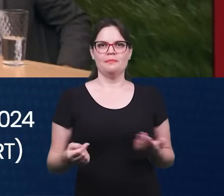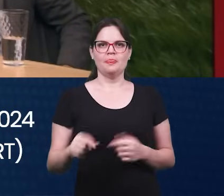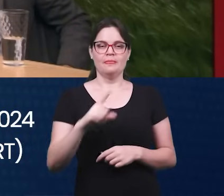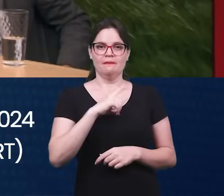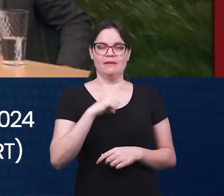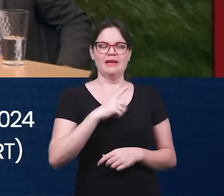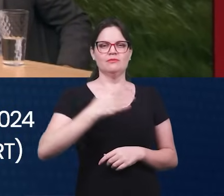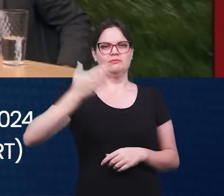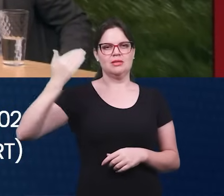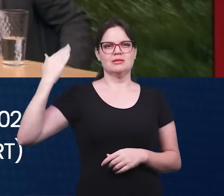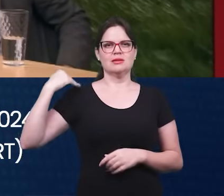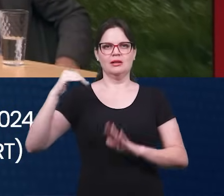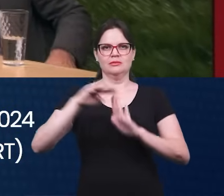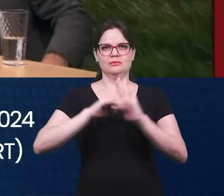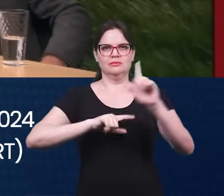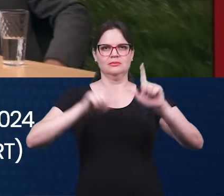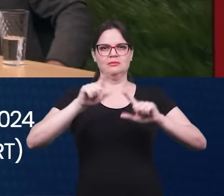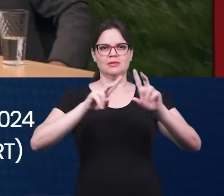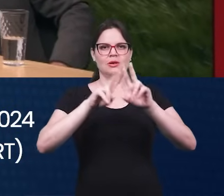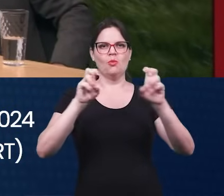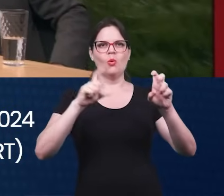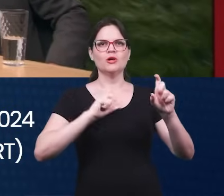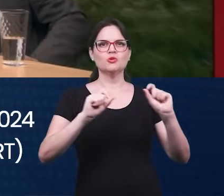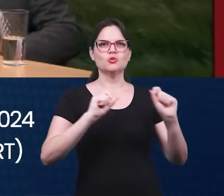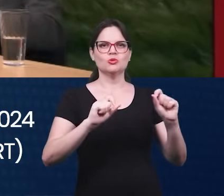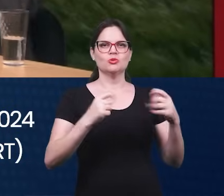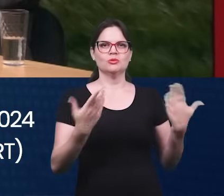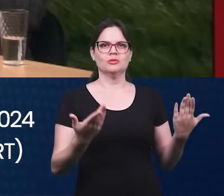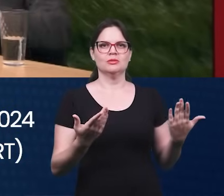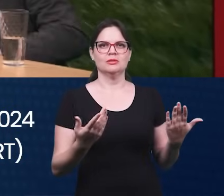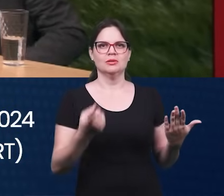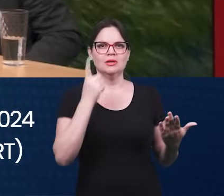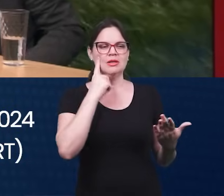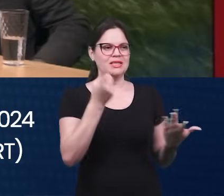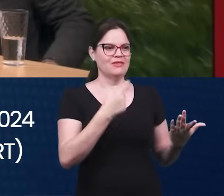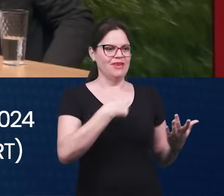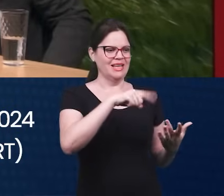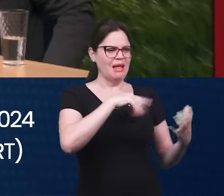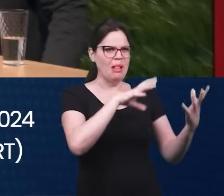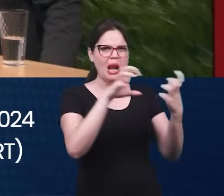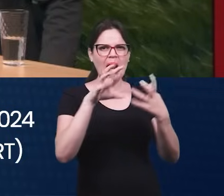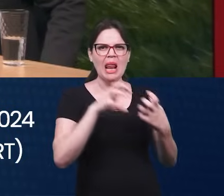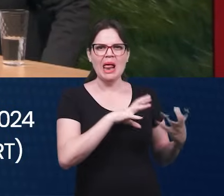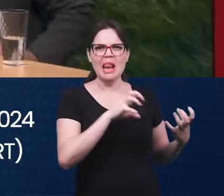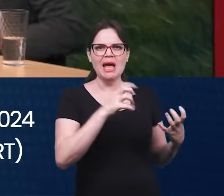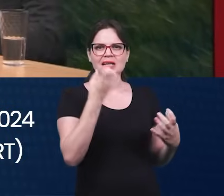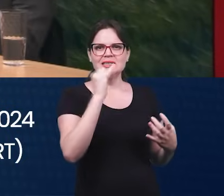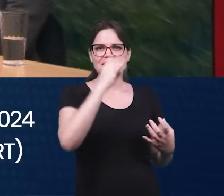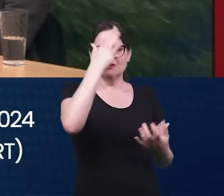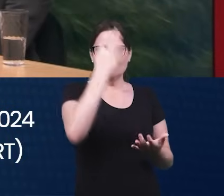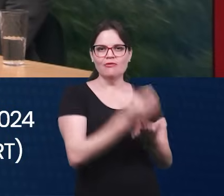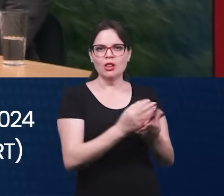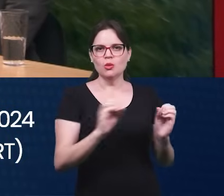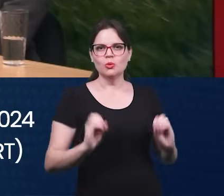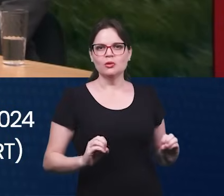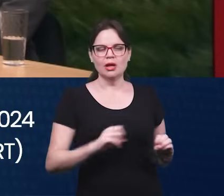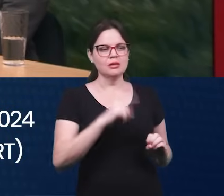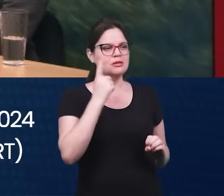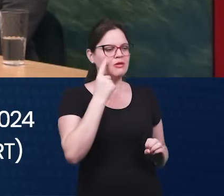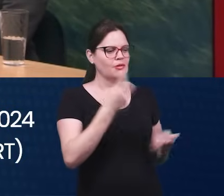programa nosso lá quando nós falamos daquele que semeia com mãos você vem tudo homem vem tudo aqui aquela é essa